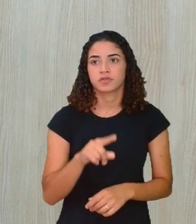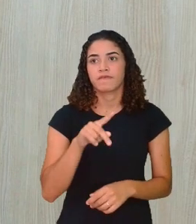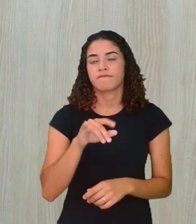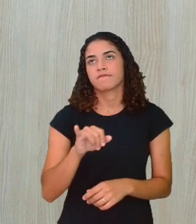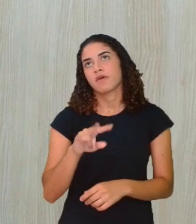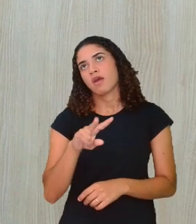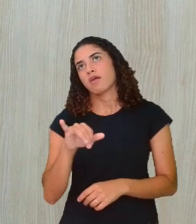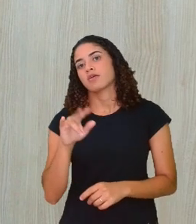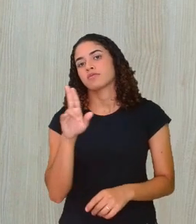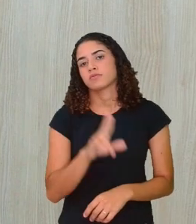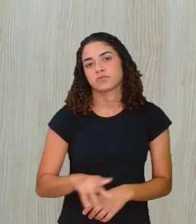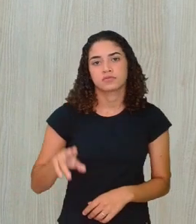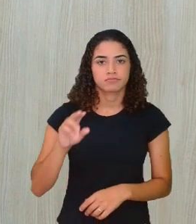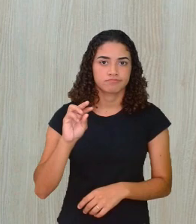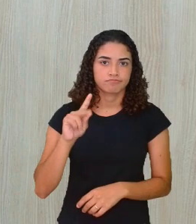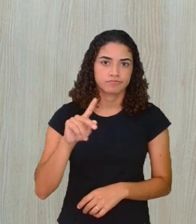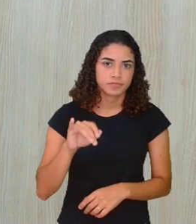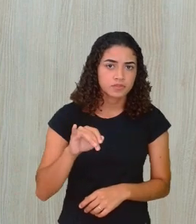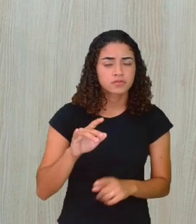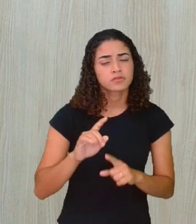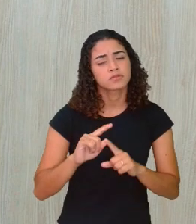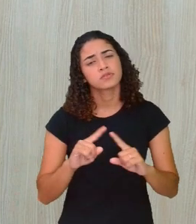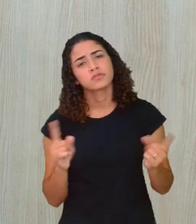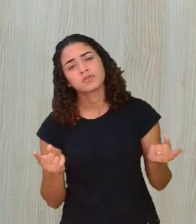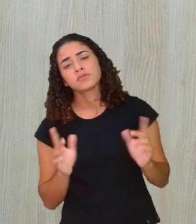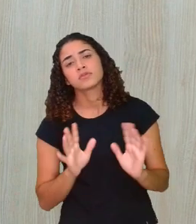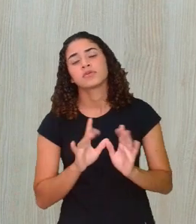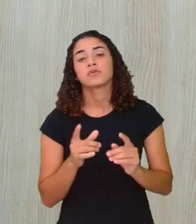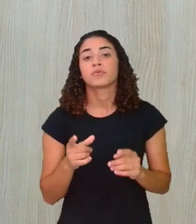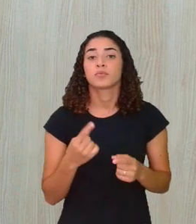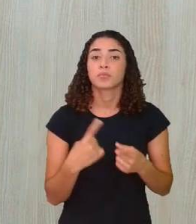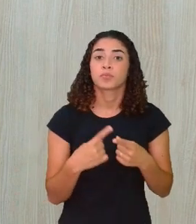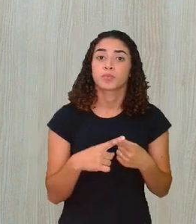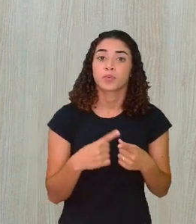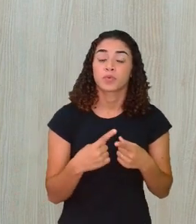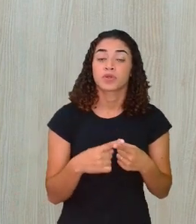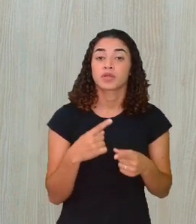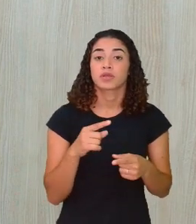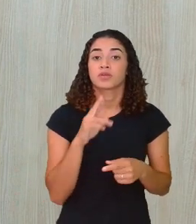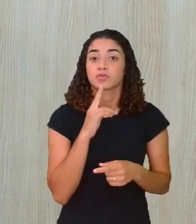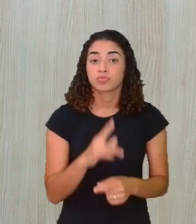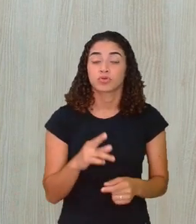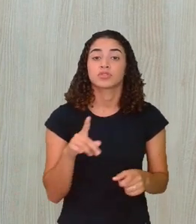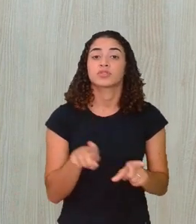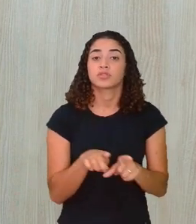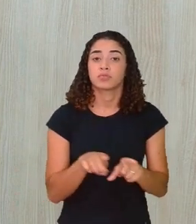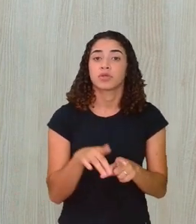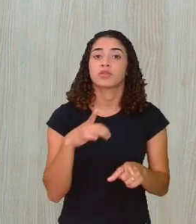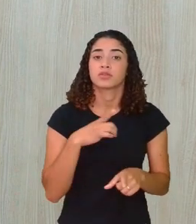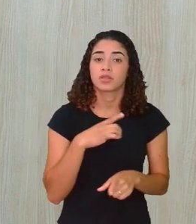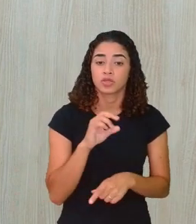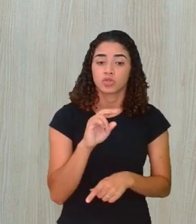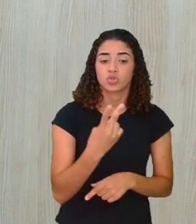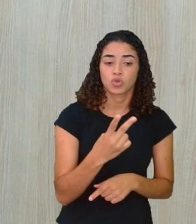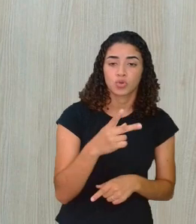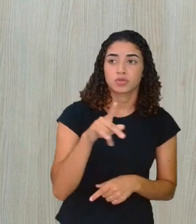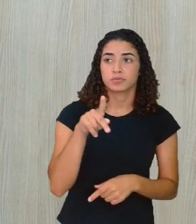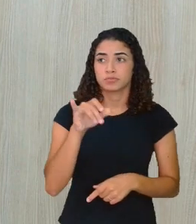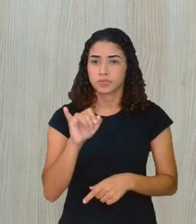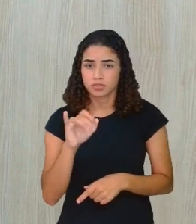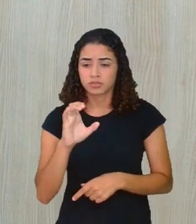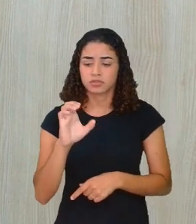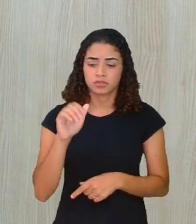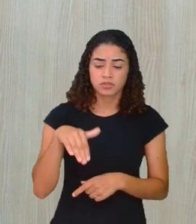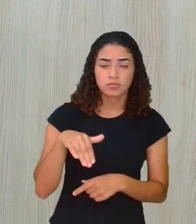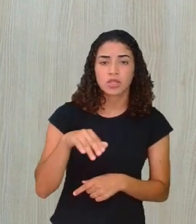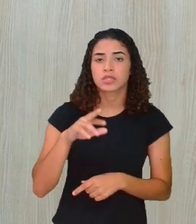π. E a resposta vai aparecer 2π centímetros. Né? É uma possibilidade.